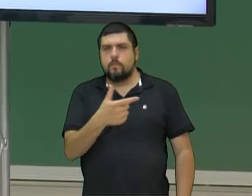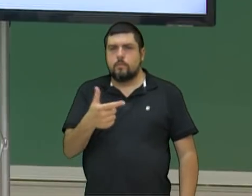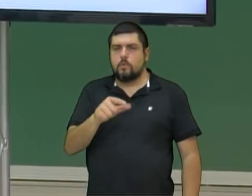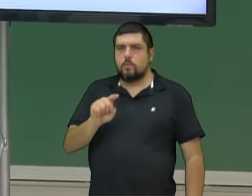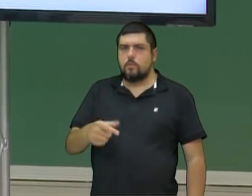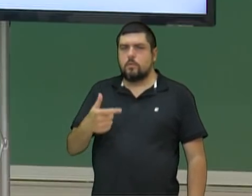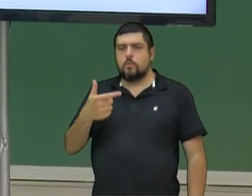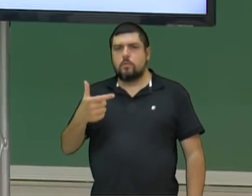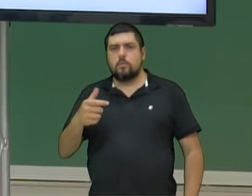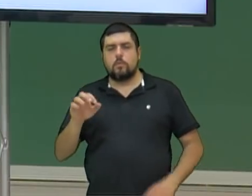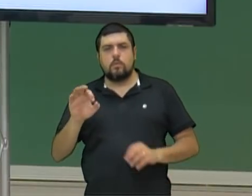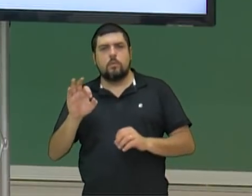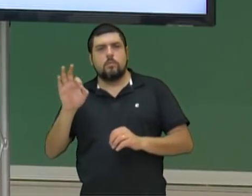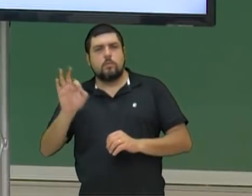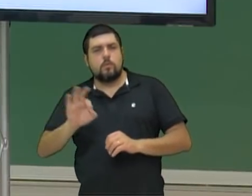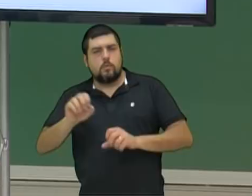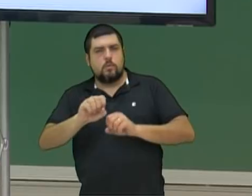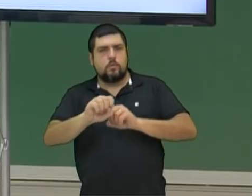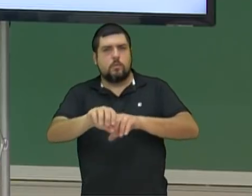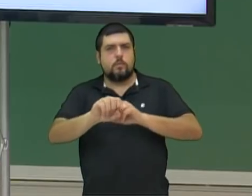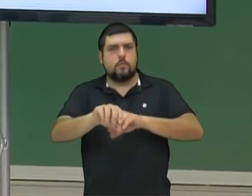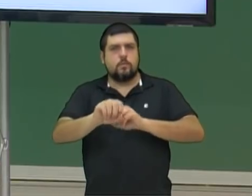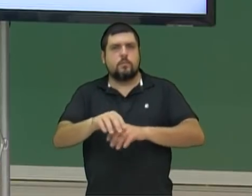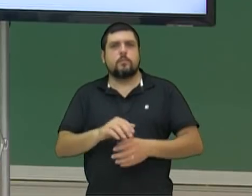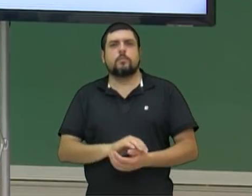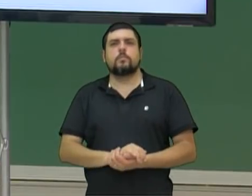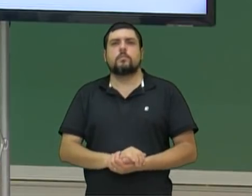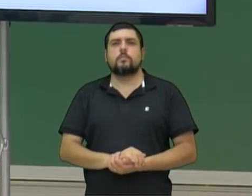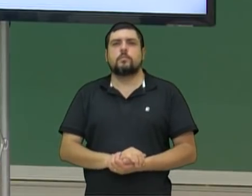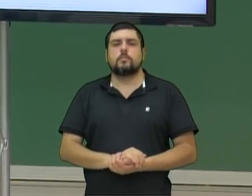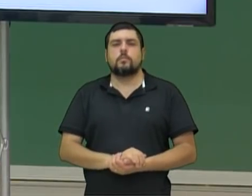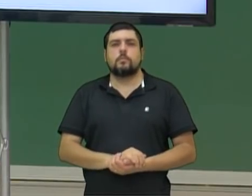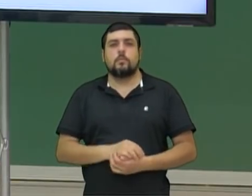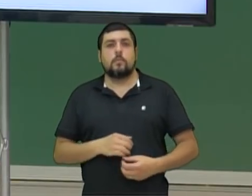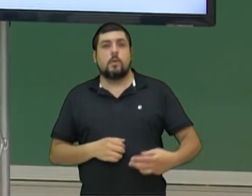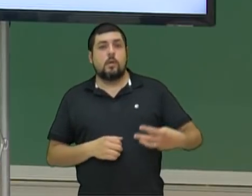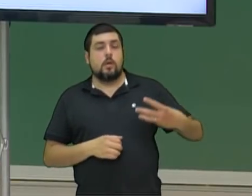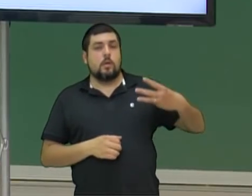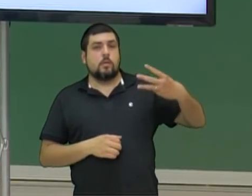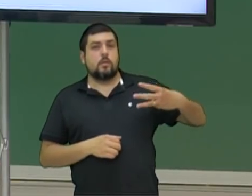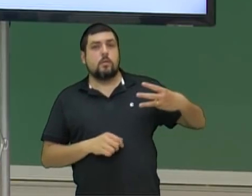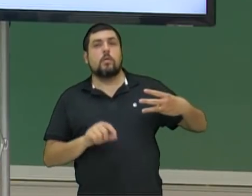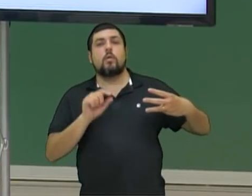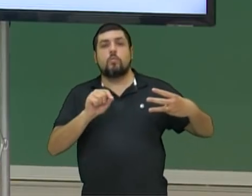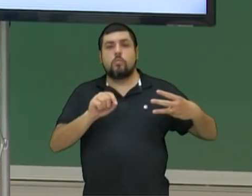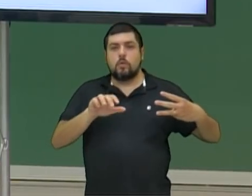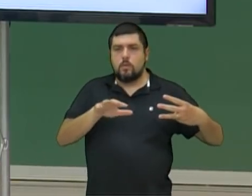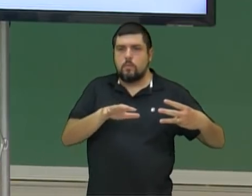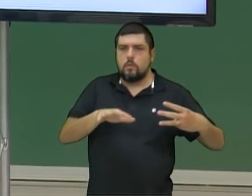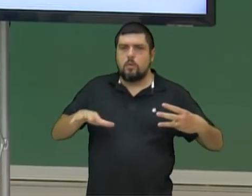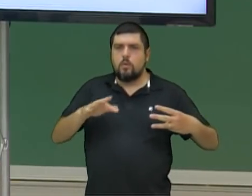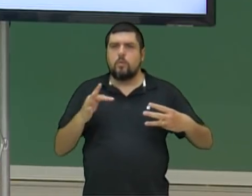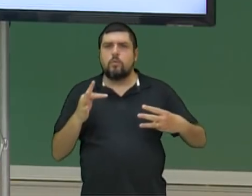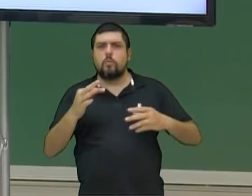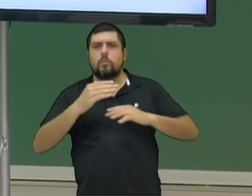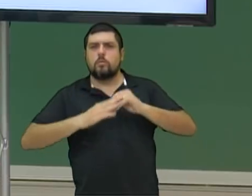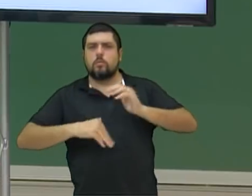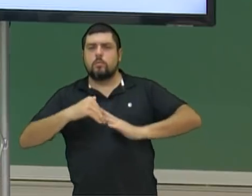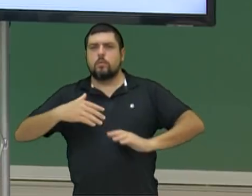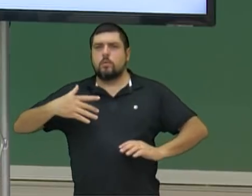22,22%. E, por fim, a área da saúde. Na área da saúde é a mesma ideia, pessoal, ó, 36 vezes